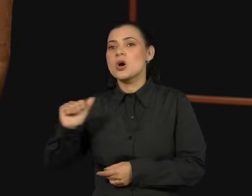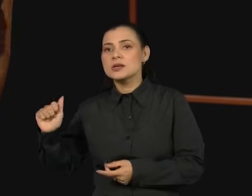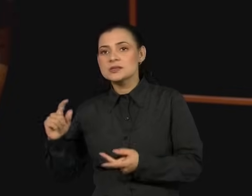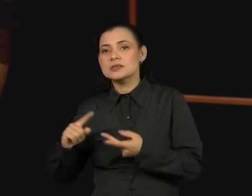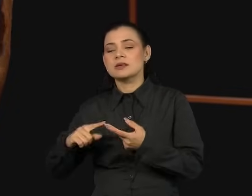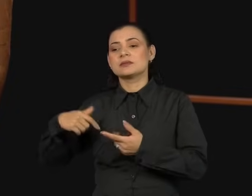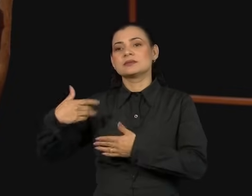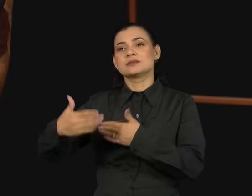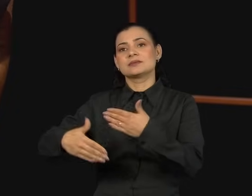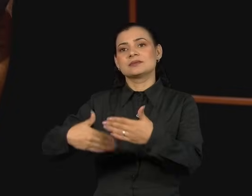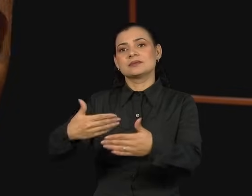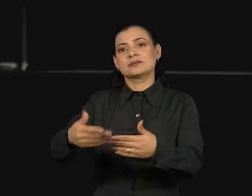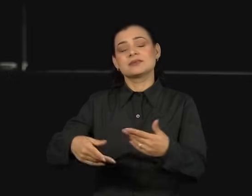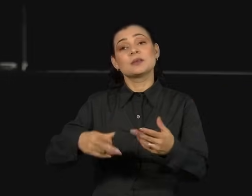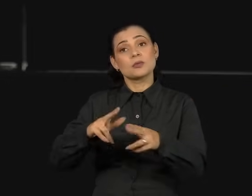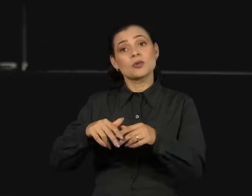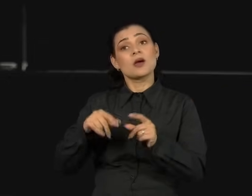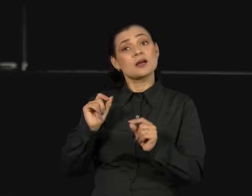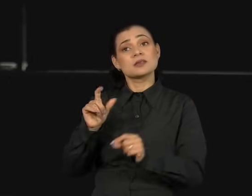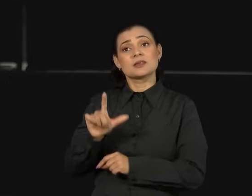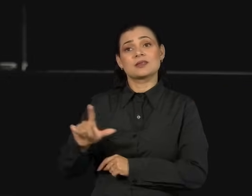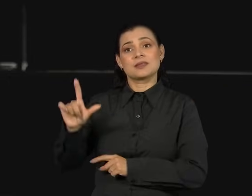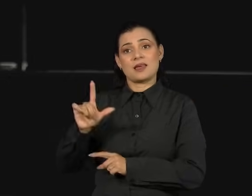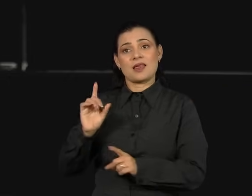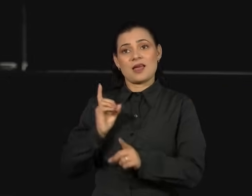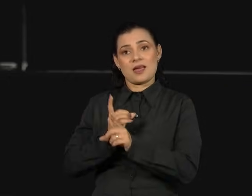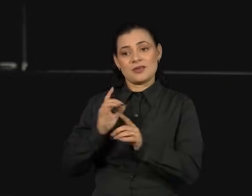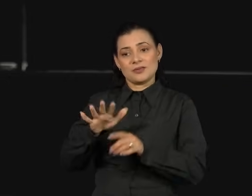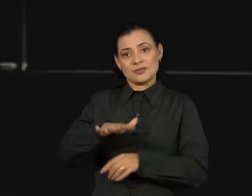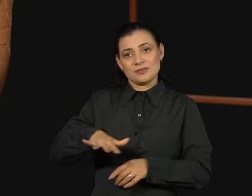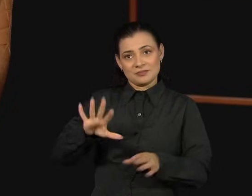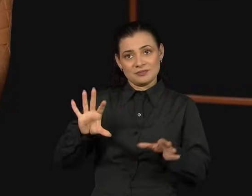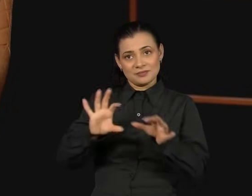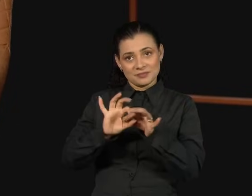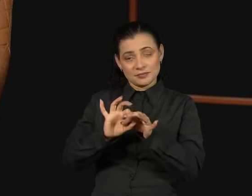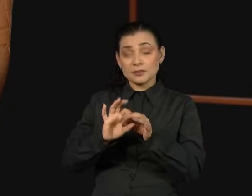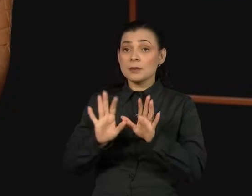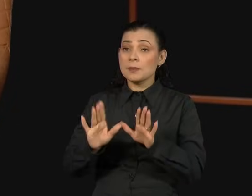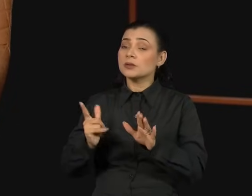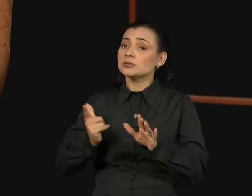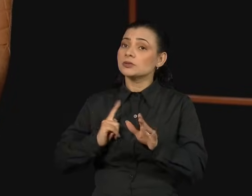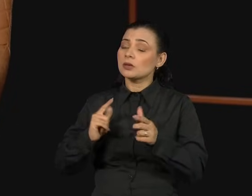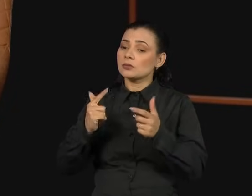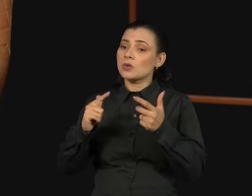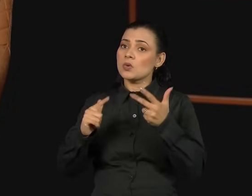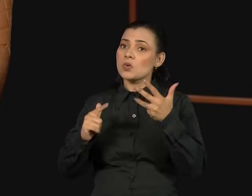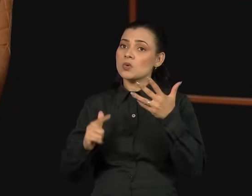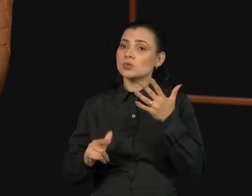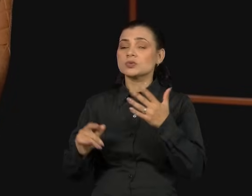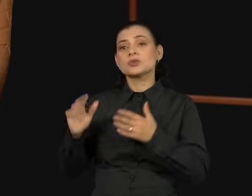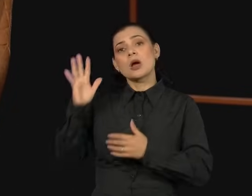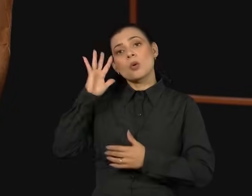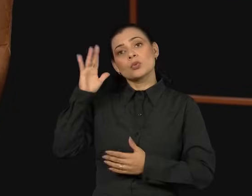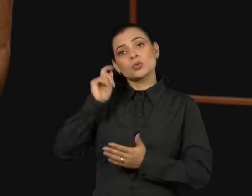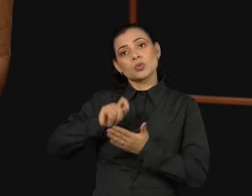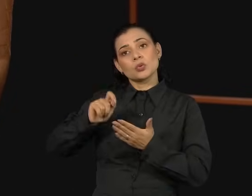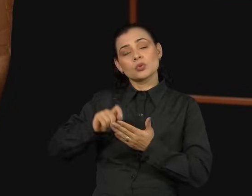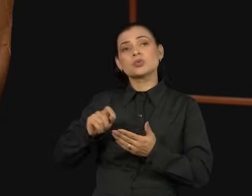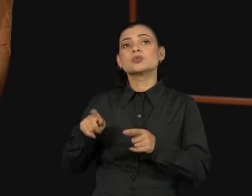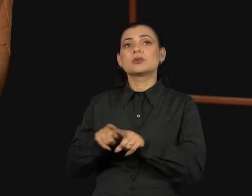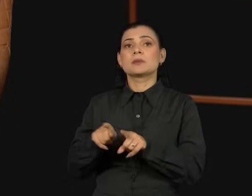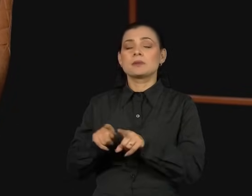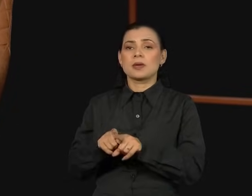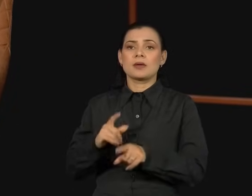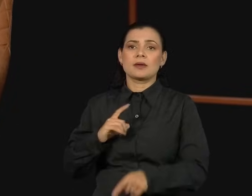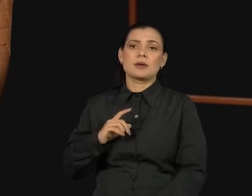desse encontro literário musical, né? E aí você tem outros autores, né?